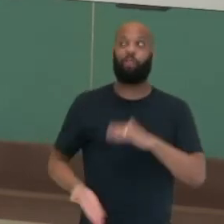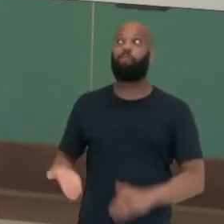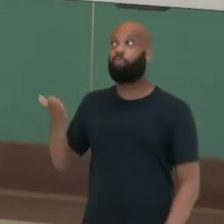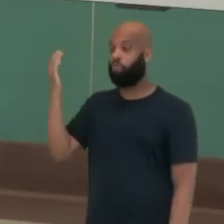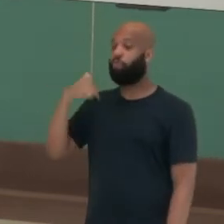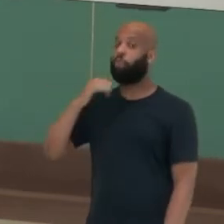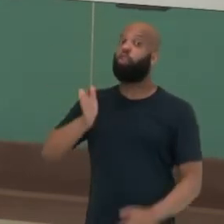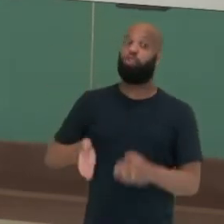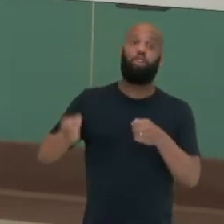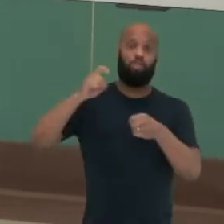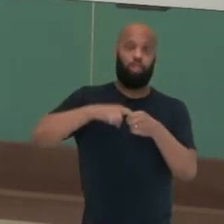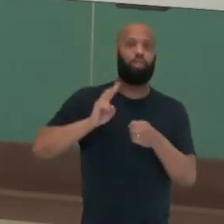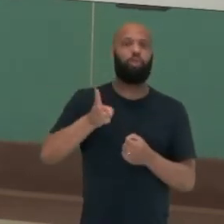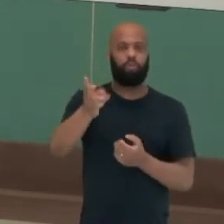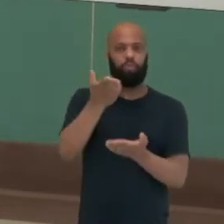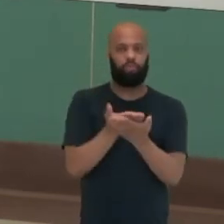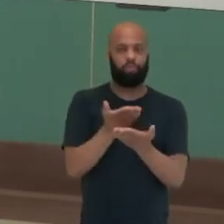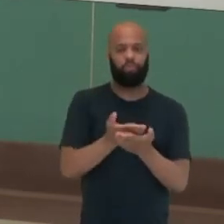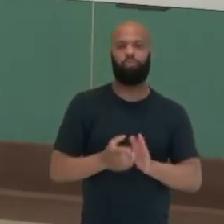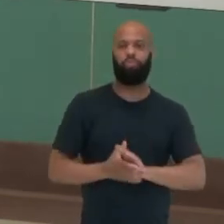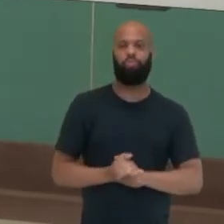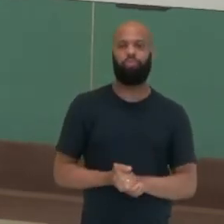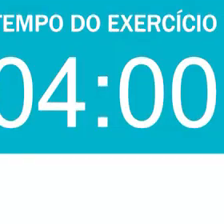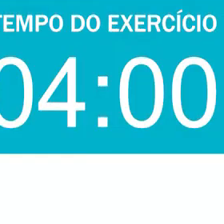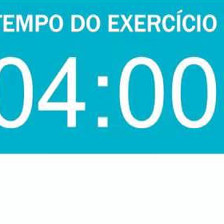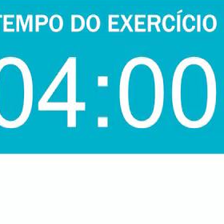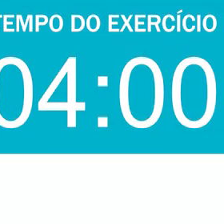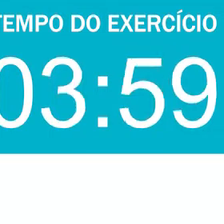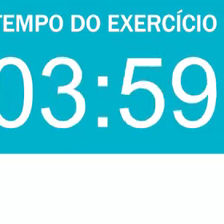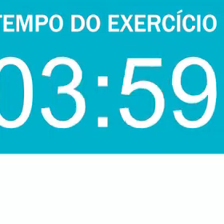mesmas experiências e a gente já retorna.